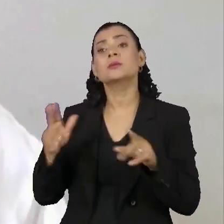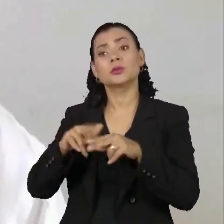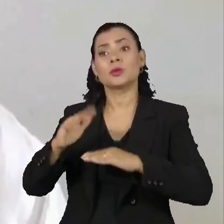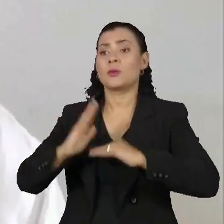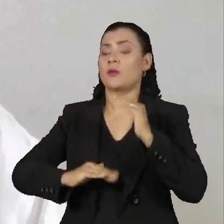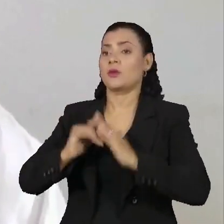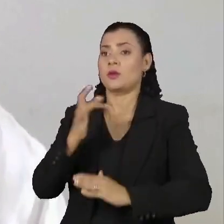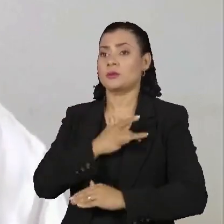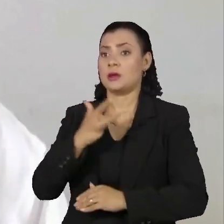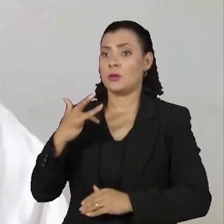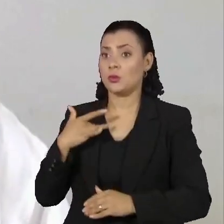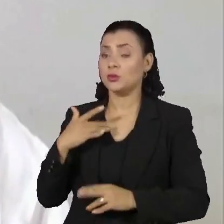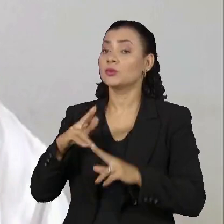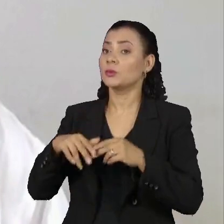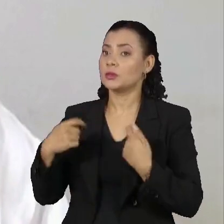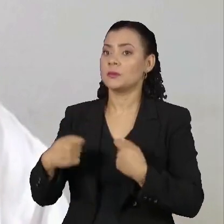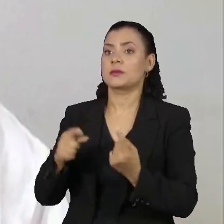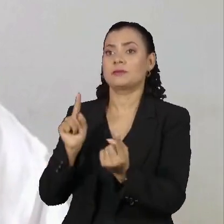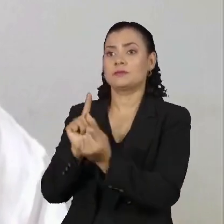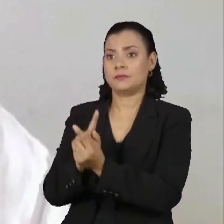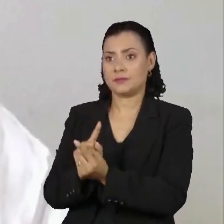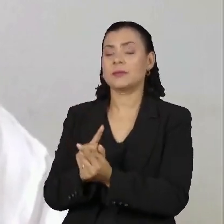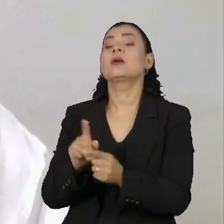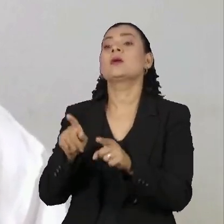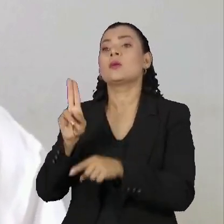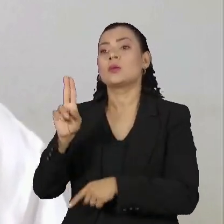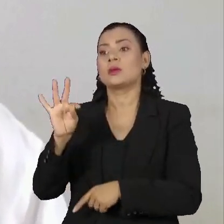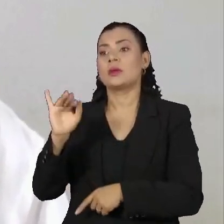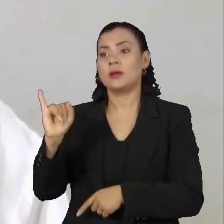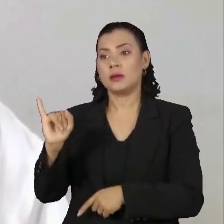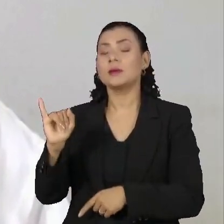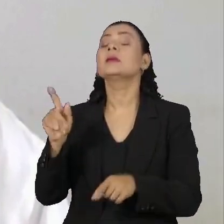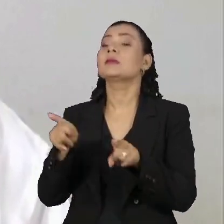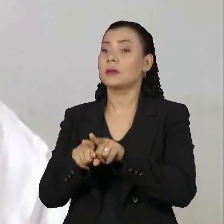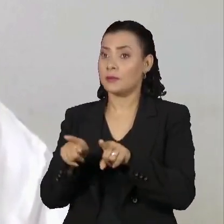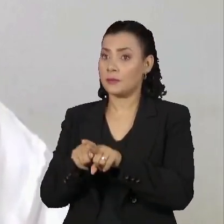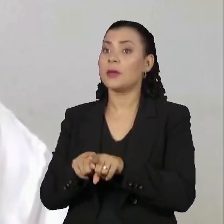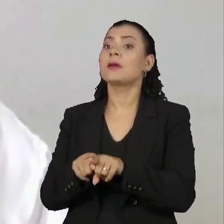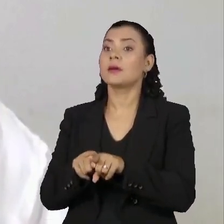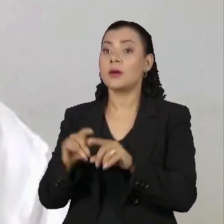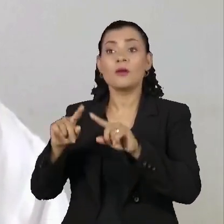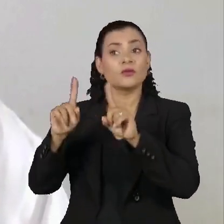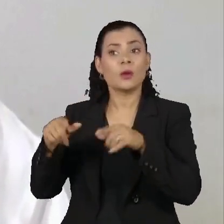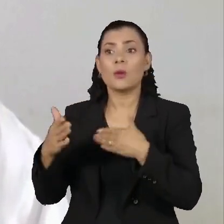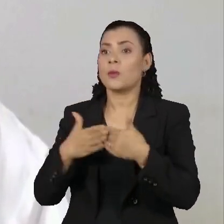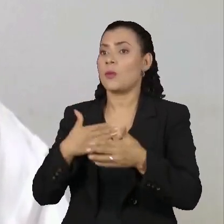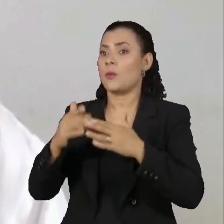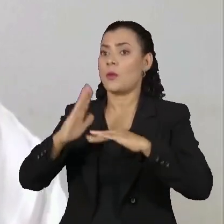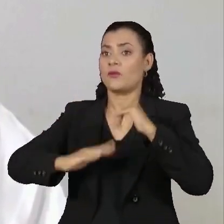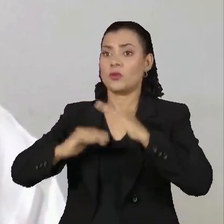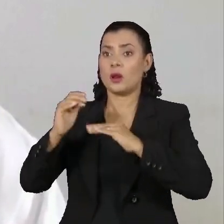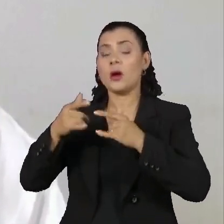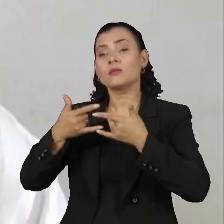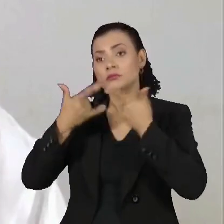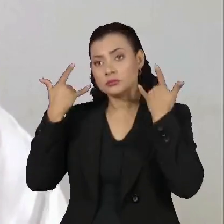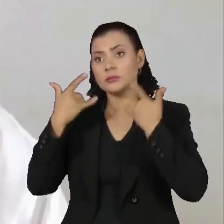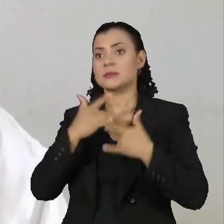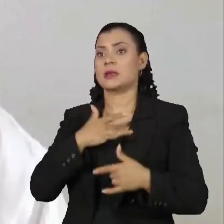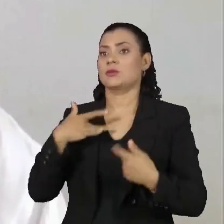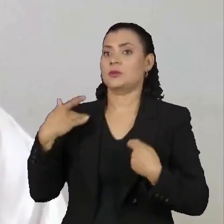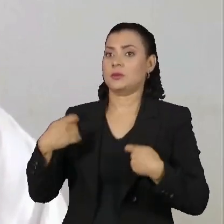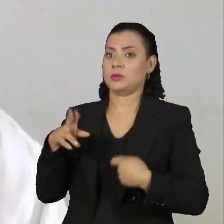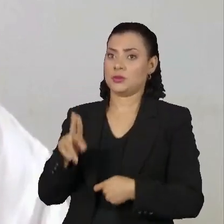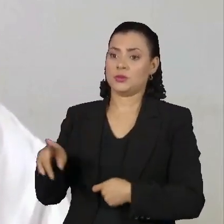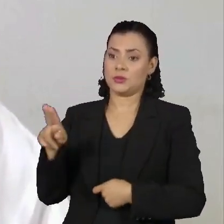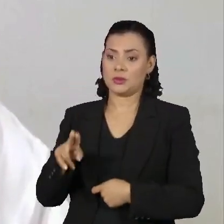Então, no pronto-socorro, na UTI, nas enfermarias, todo funcionário, todo profissional de saúde vai ter que usar máscara. E também a gente,